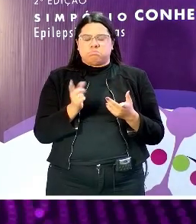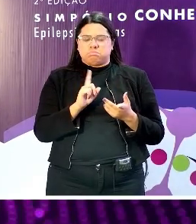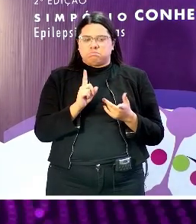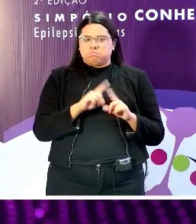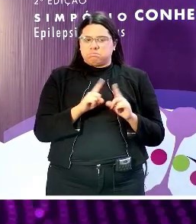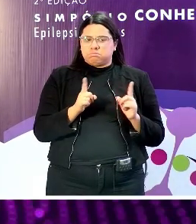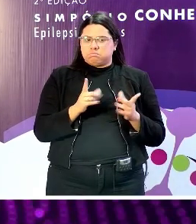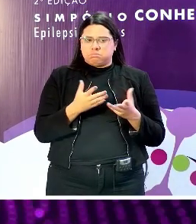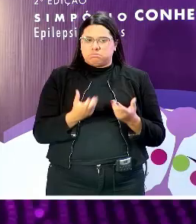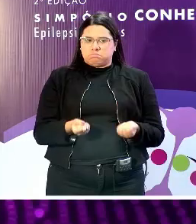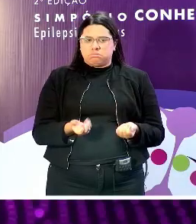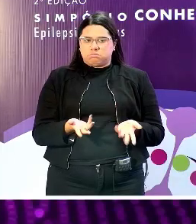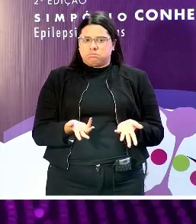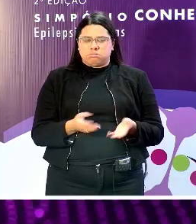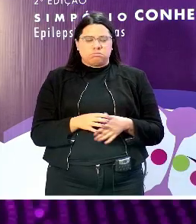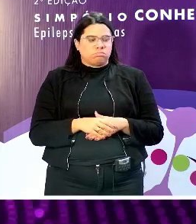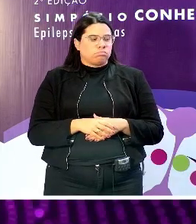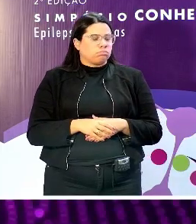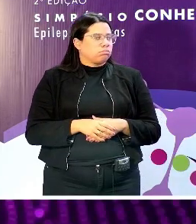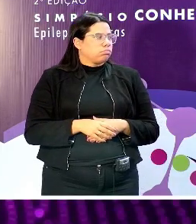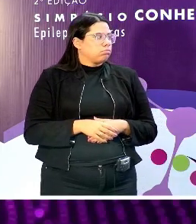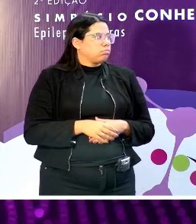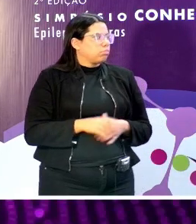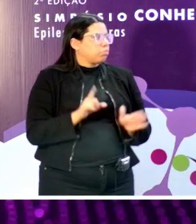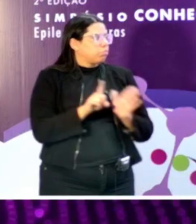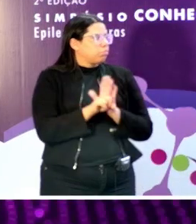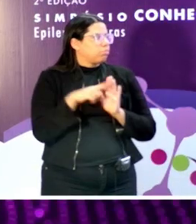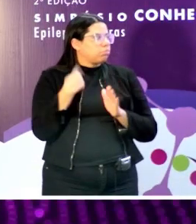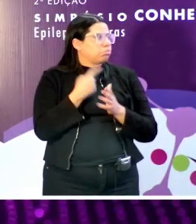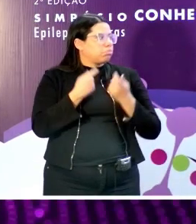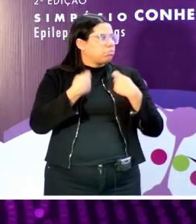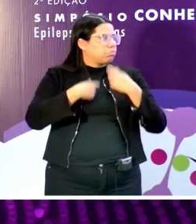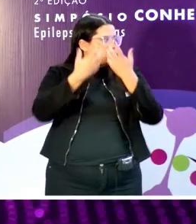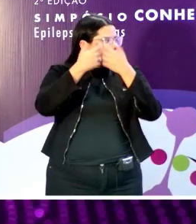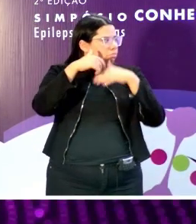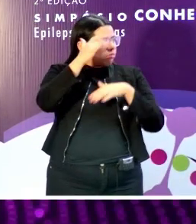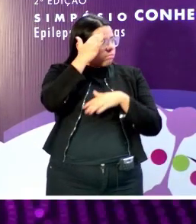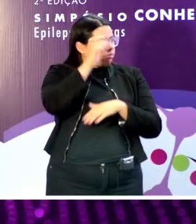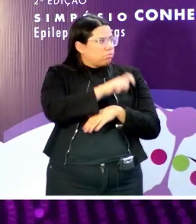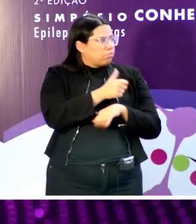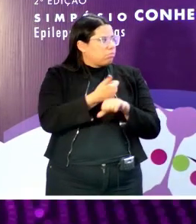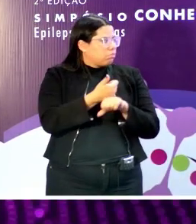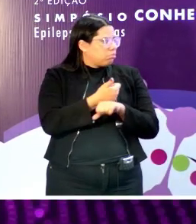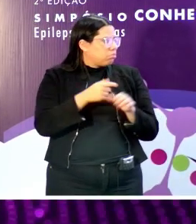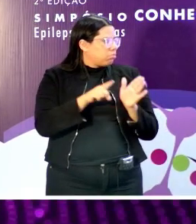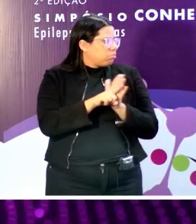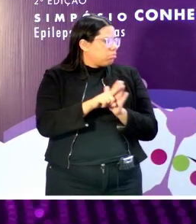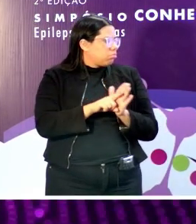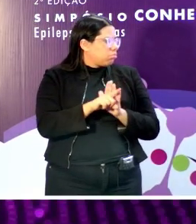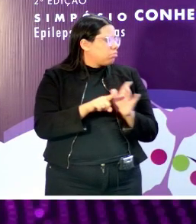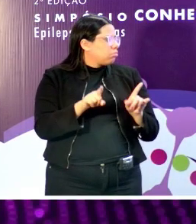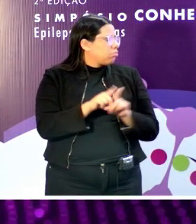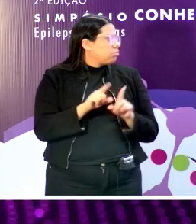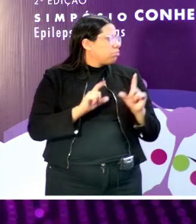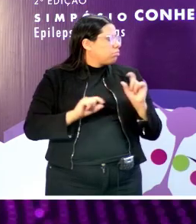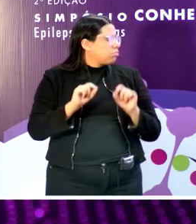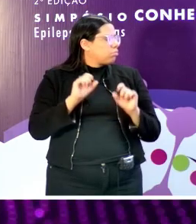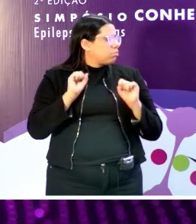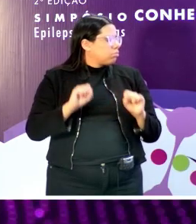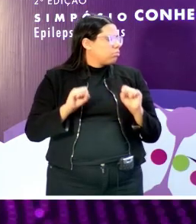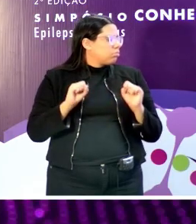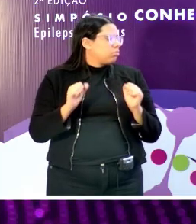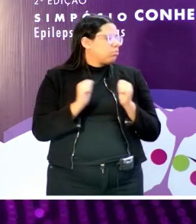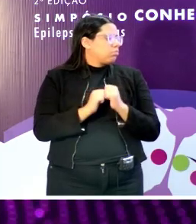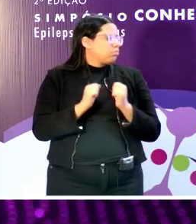fármacos? Isso é uma pergunta que a gente precisa responder como pesquisadores. E o que pode vir a levar a essa